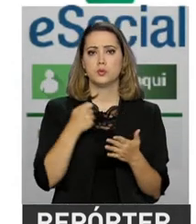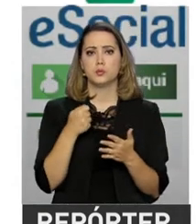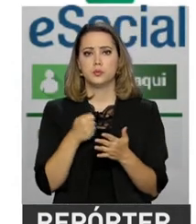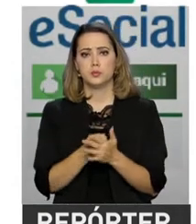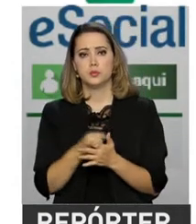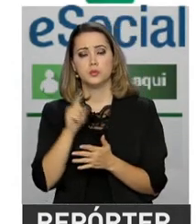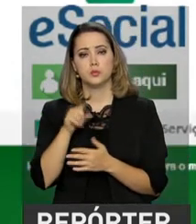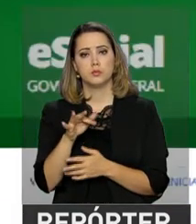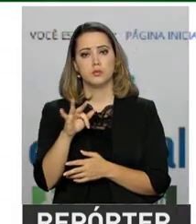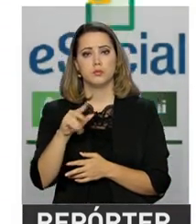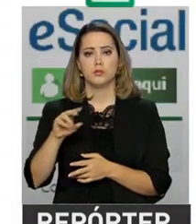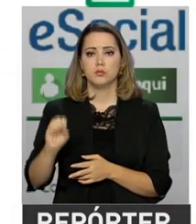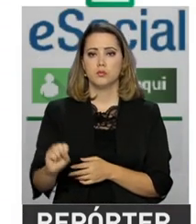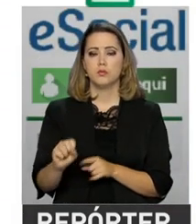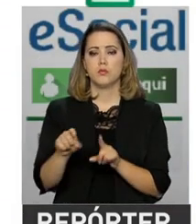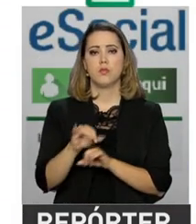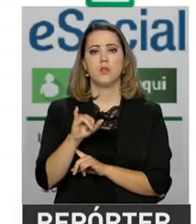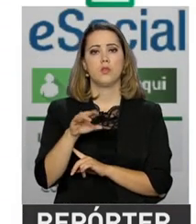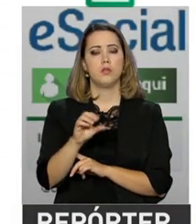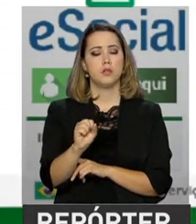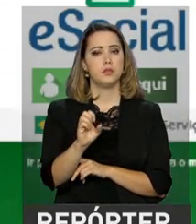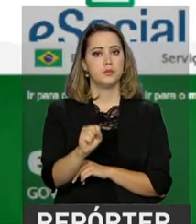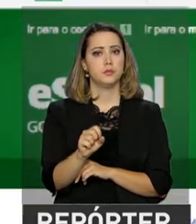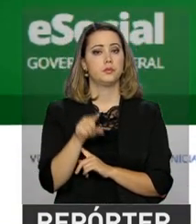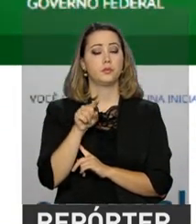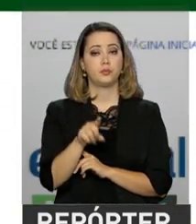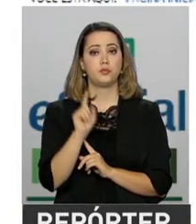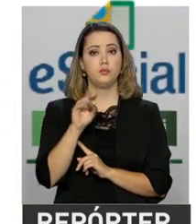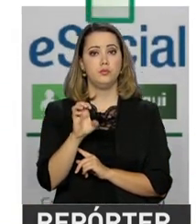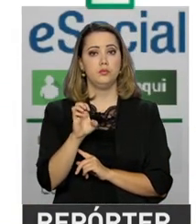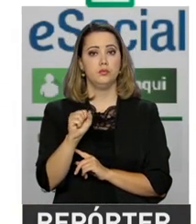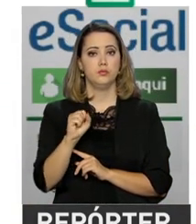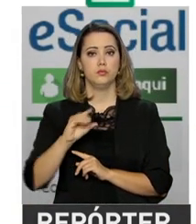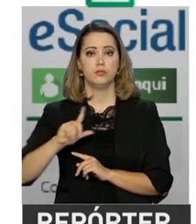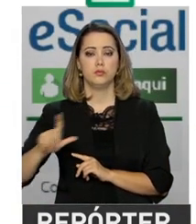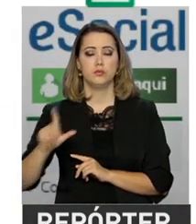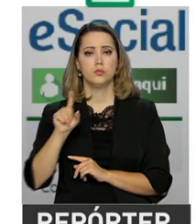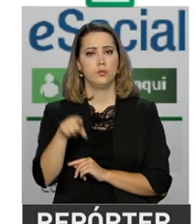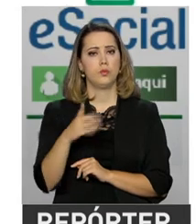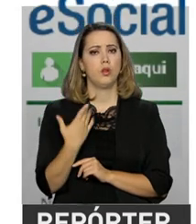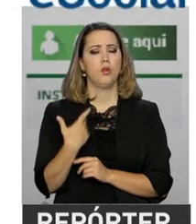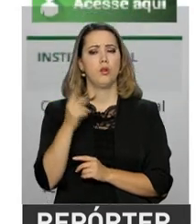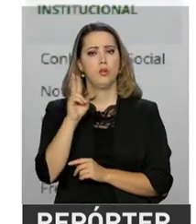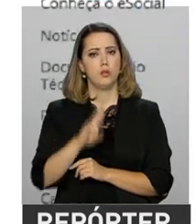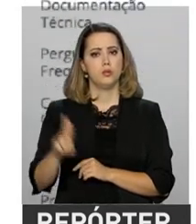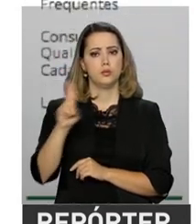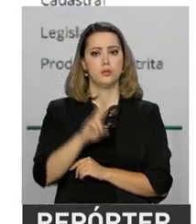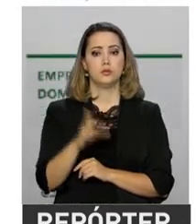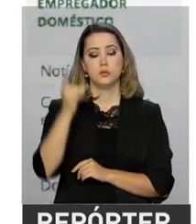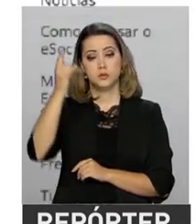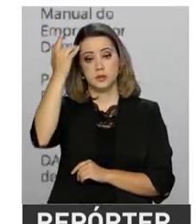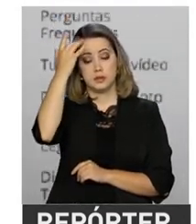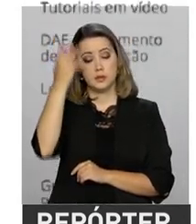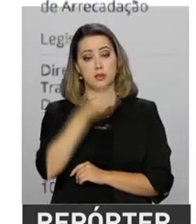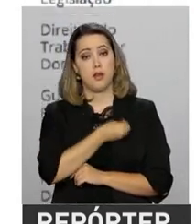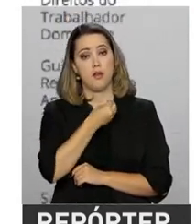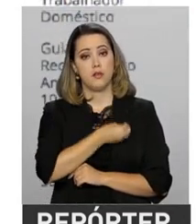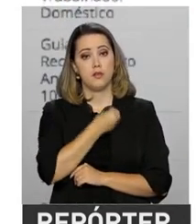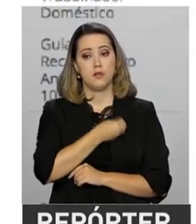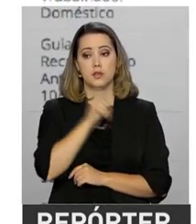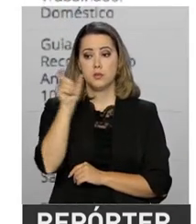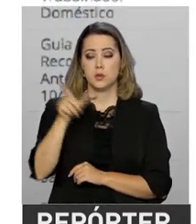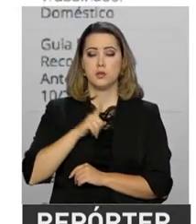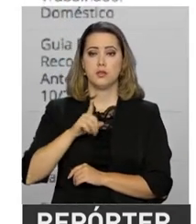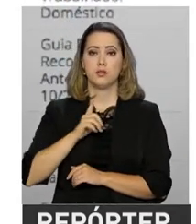contribuições, FGTS e INSS. Este é o E-Social, uma ferramenta criada para facilitar a vida de quem tem